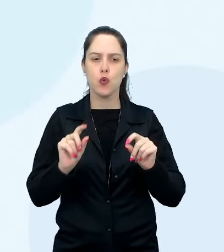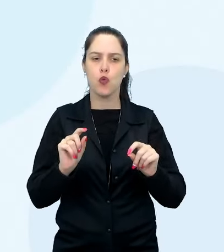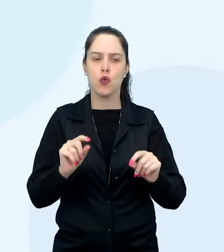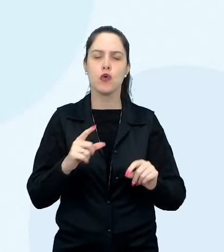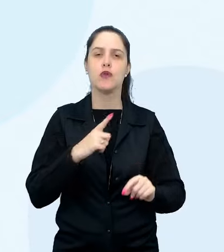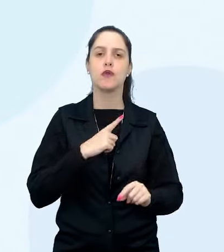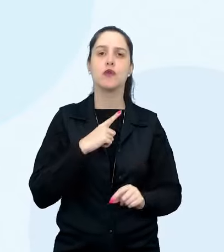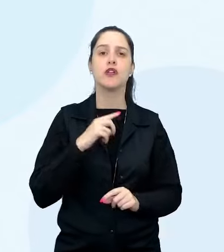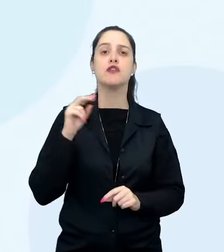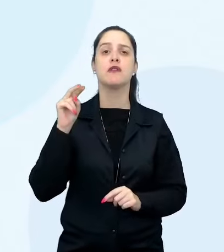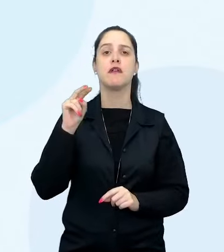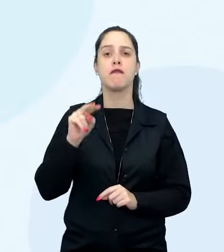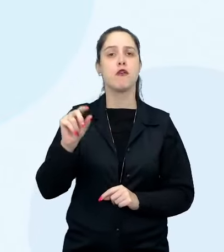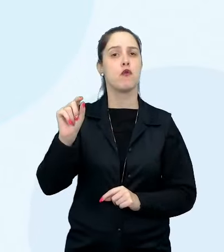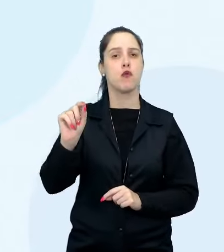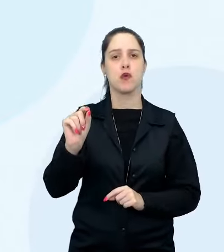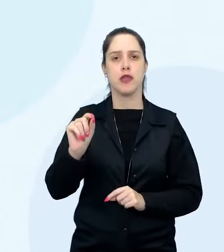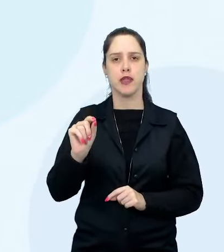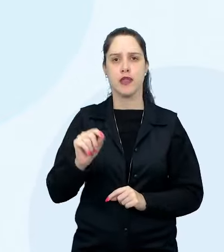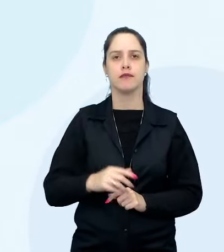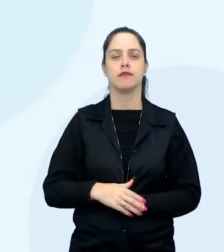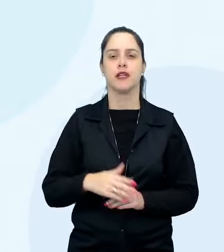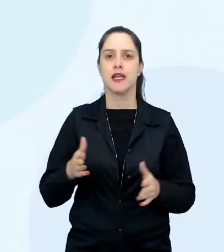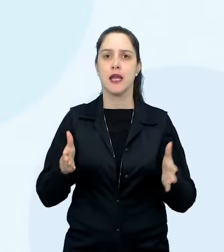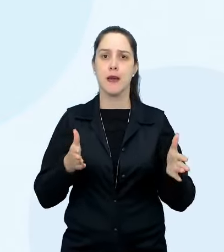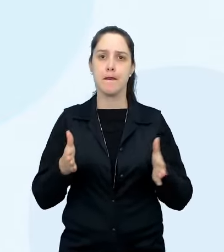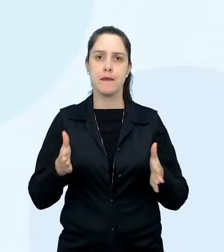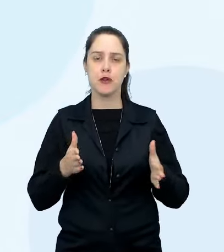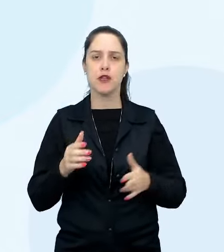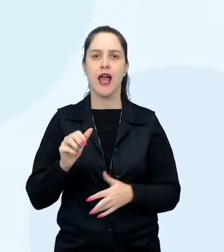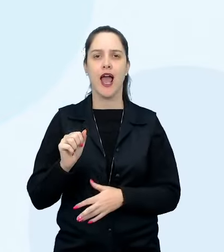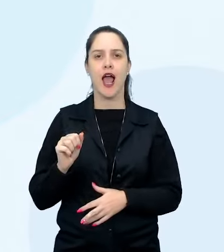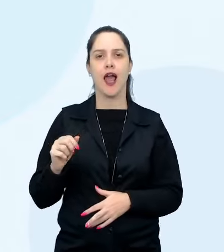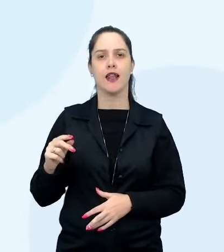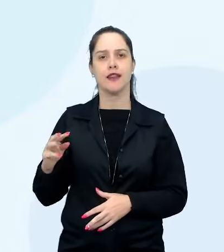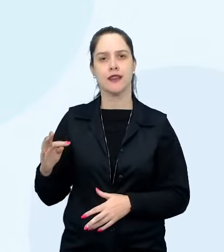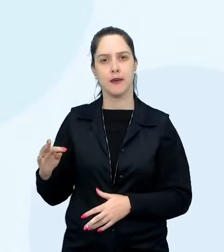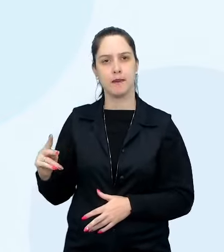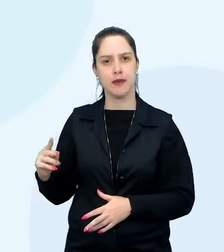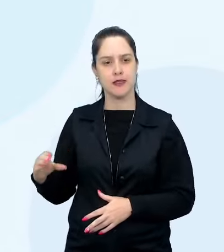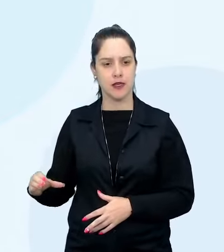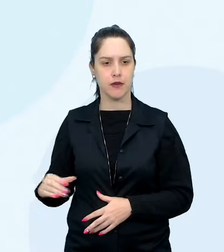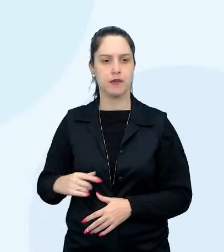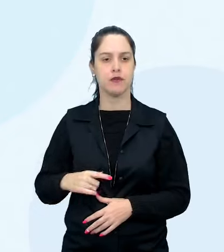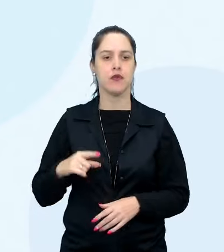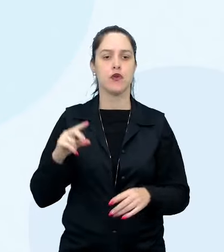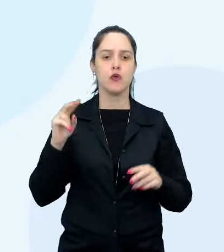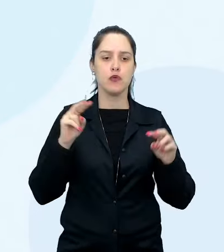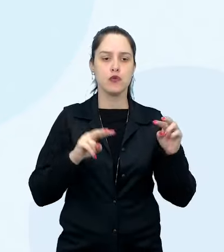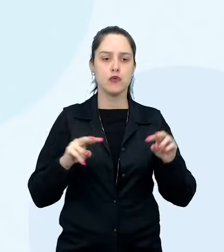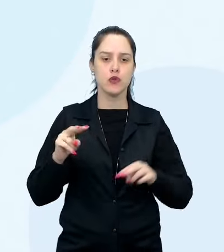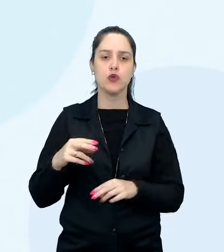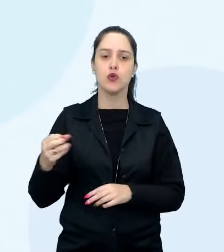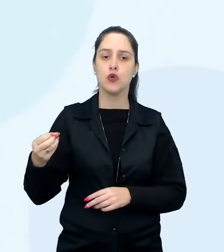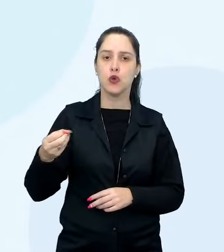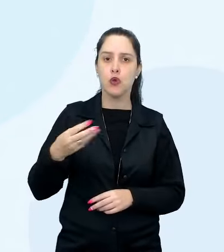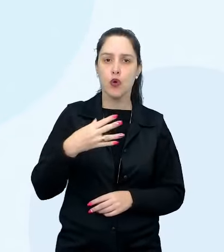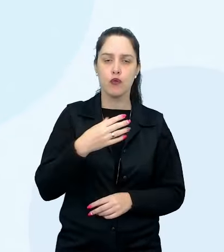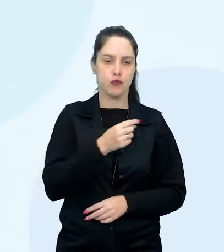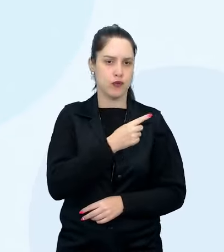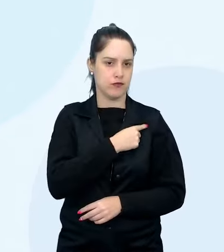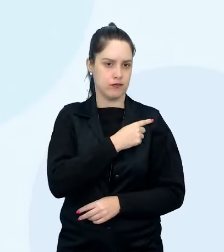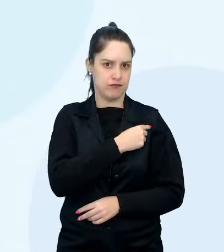gente vai ver nesse momento de ATPC. Então, para relembrar, a gente vai olhar o novo ensino médio,